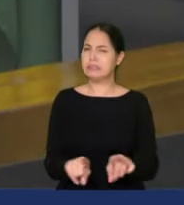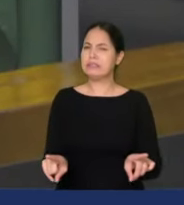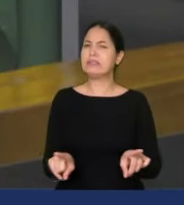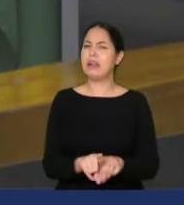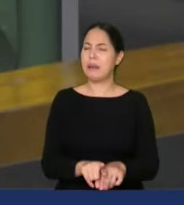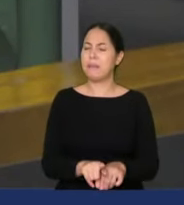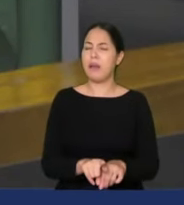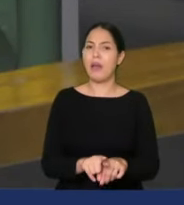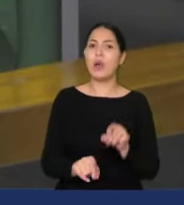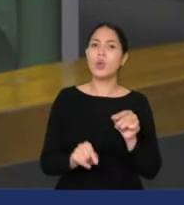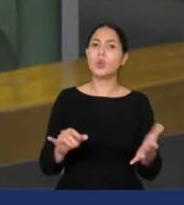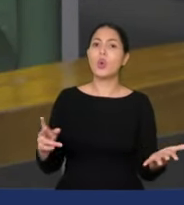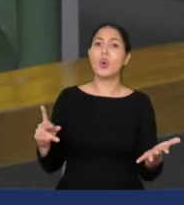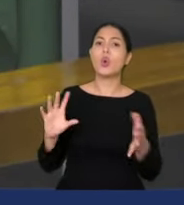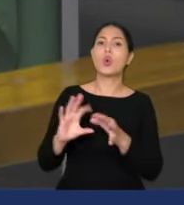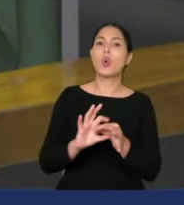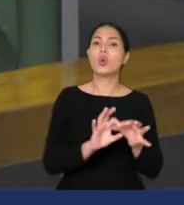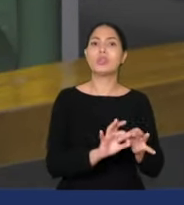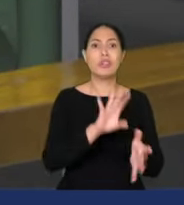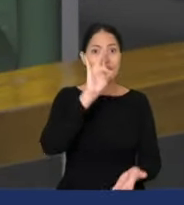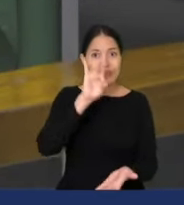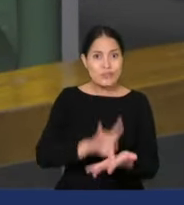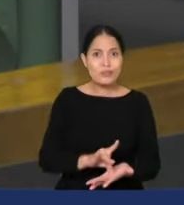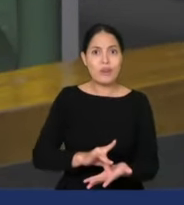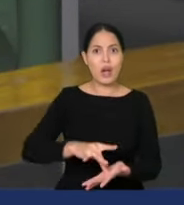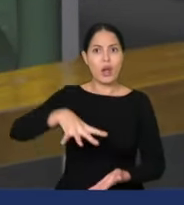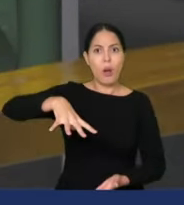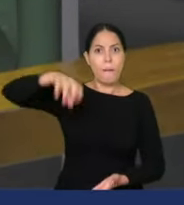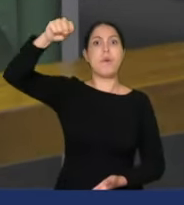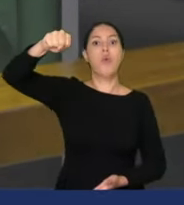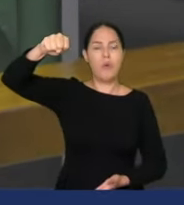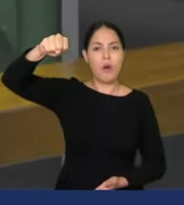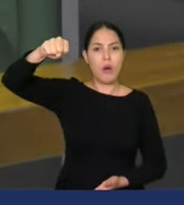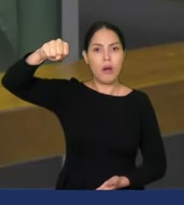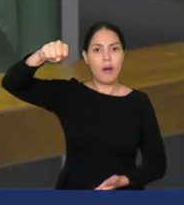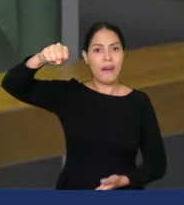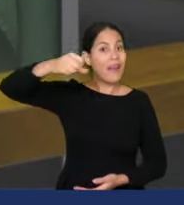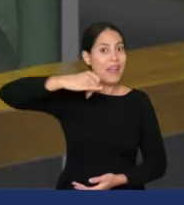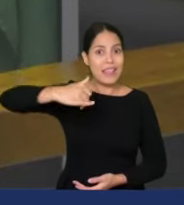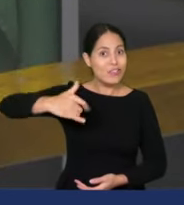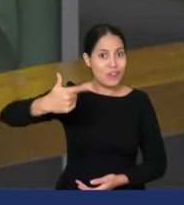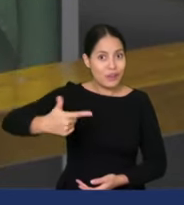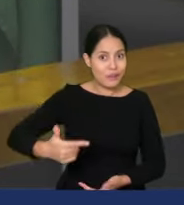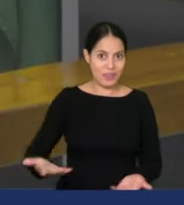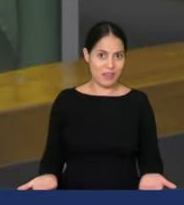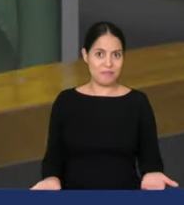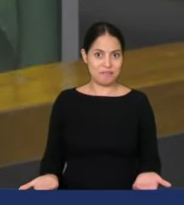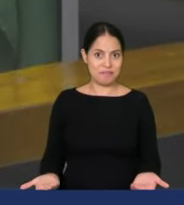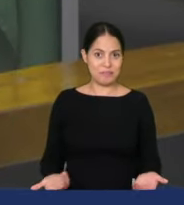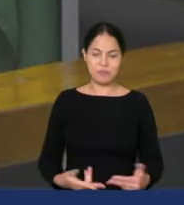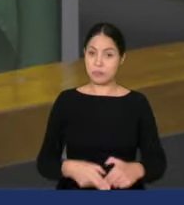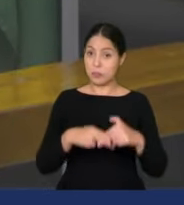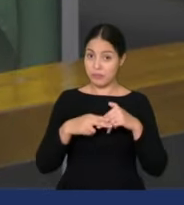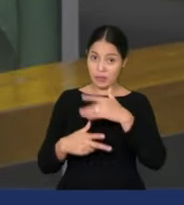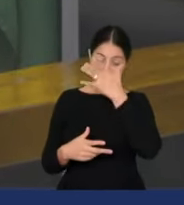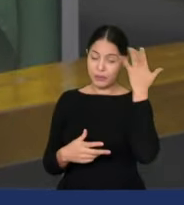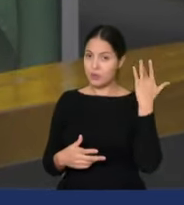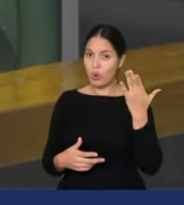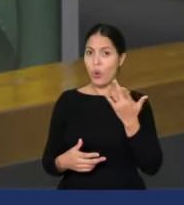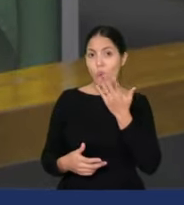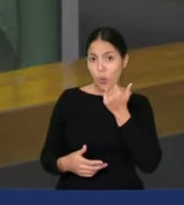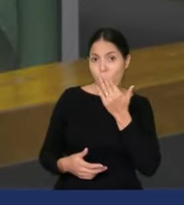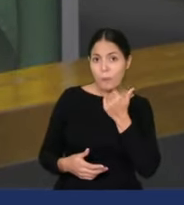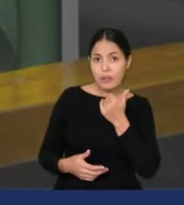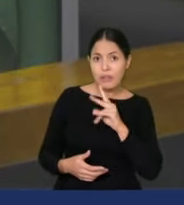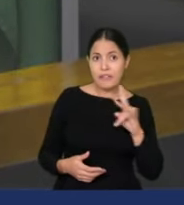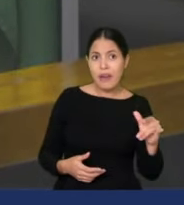mas a gente está ficando no escuro literal da gente não ter pessoas com acesso à energia em casa. Tem pessoas que têm que comer, mas elas não podem ter acesso à energia